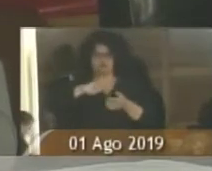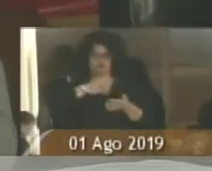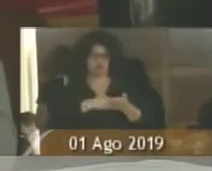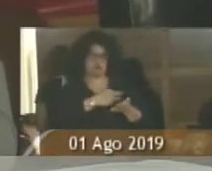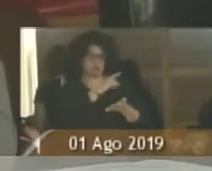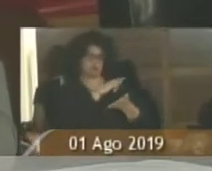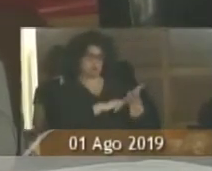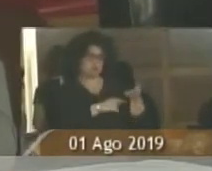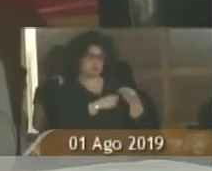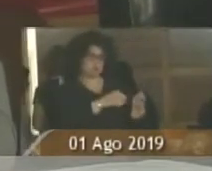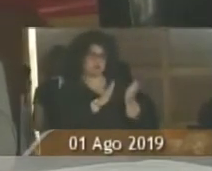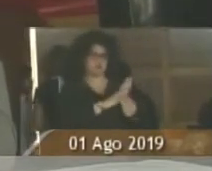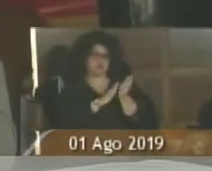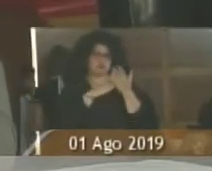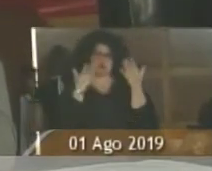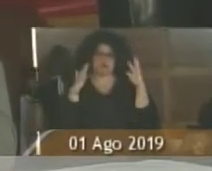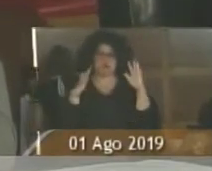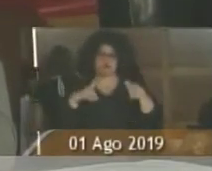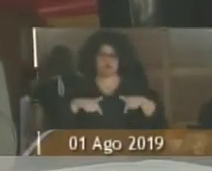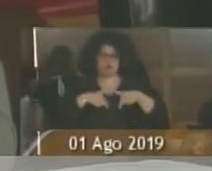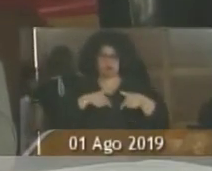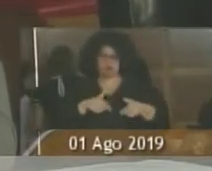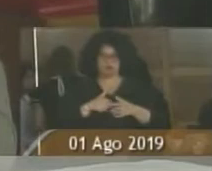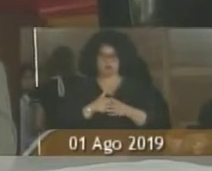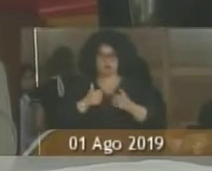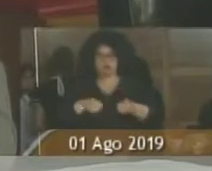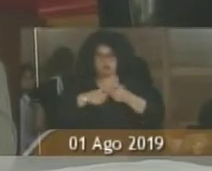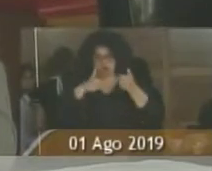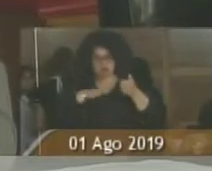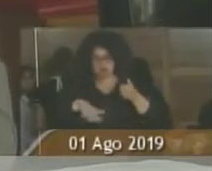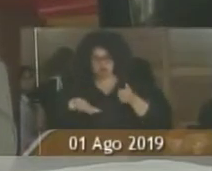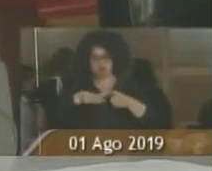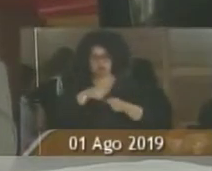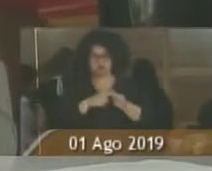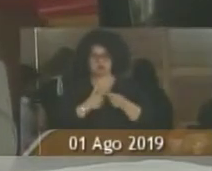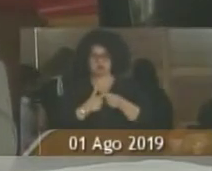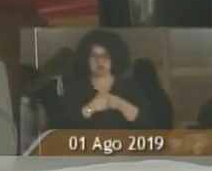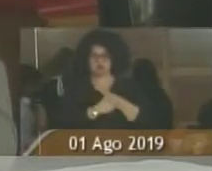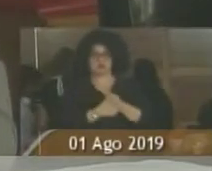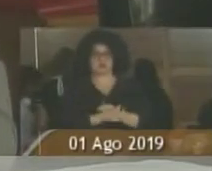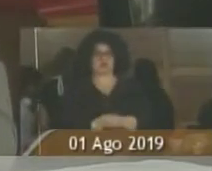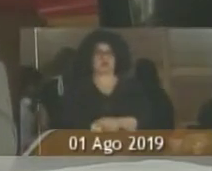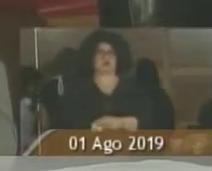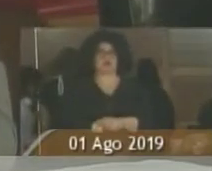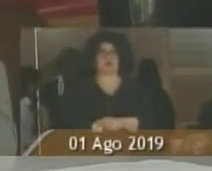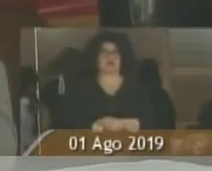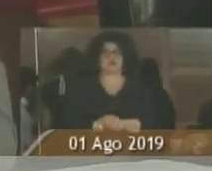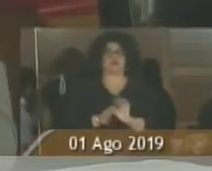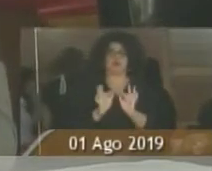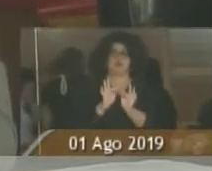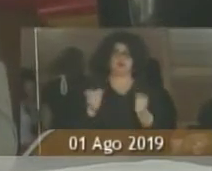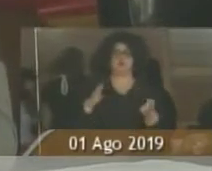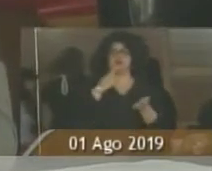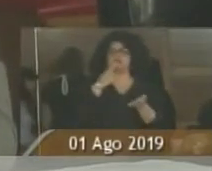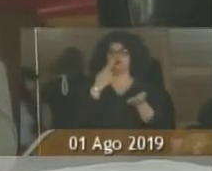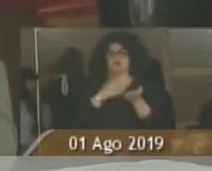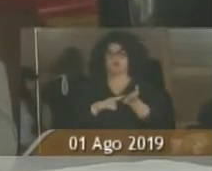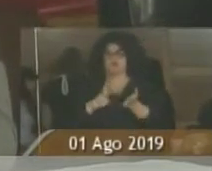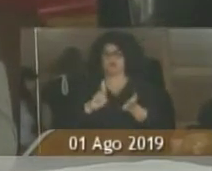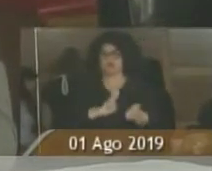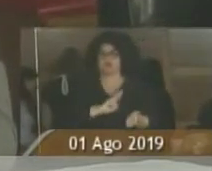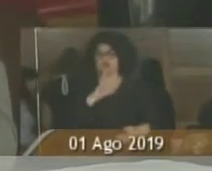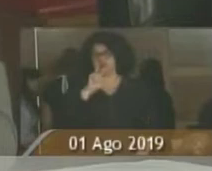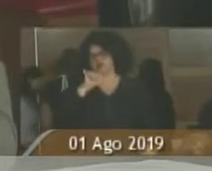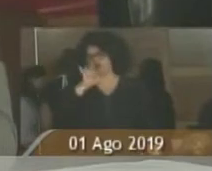pela atitude, pela ação do Alex do Reboque com relação a melhorias para o seu bairro. E correspondências simples, sem número. Autor, Vital